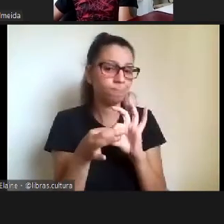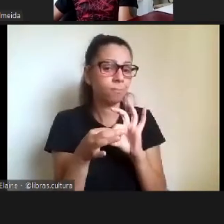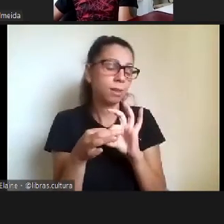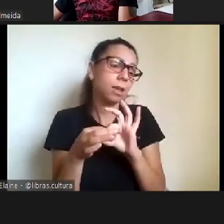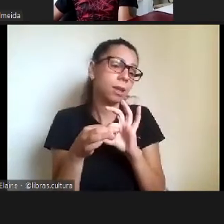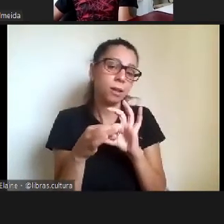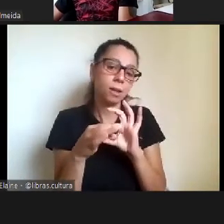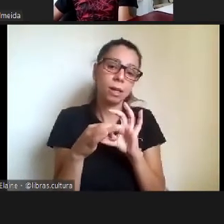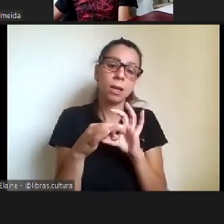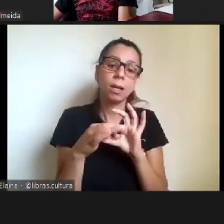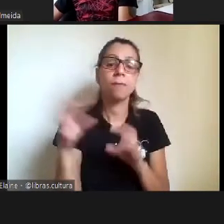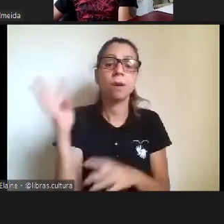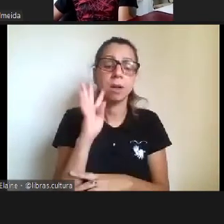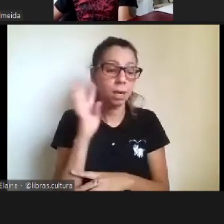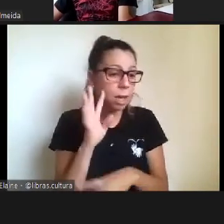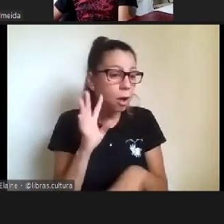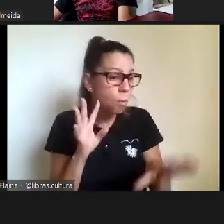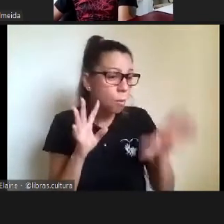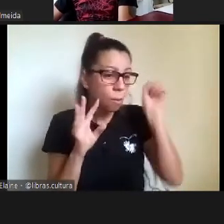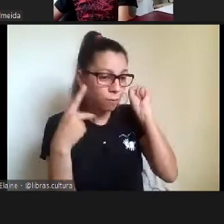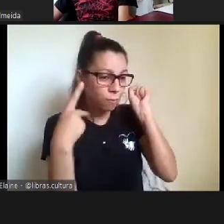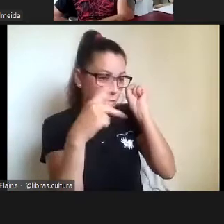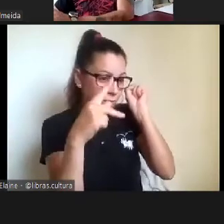juntar. Seria legal ouvi-la.